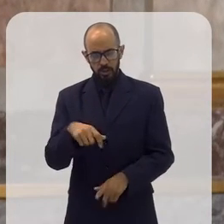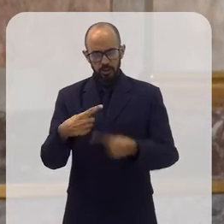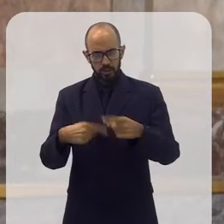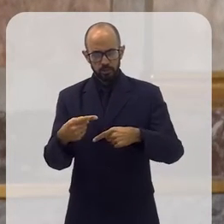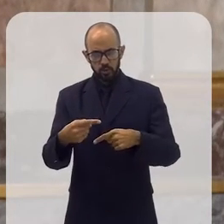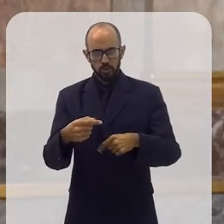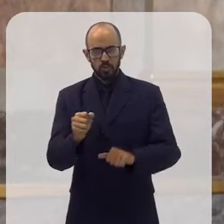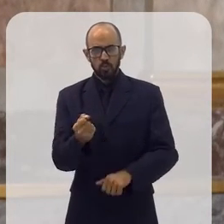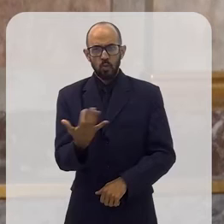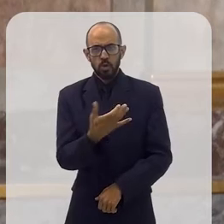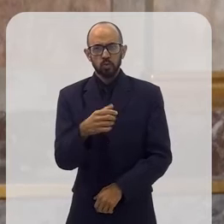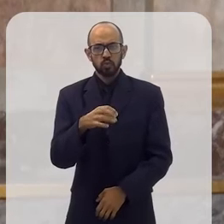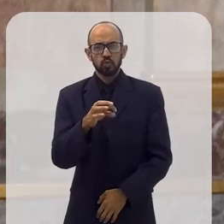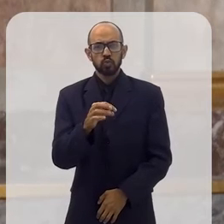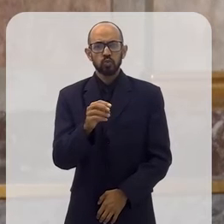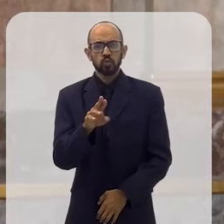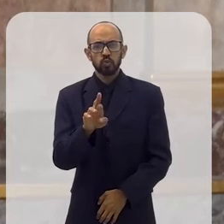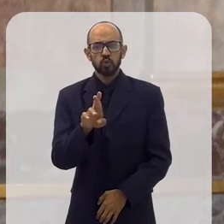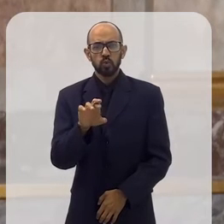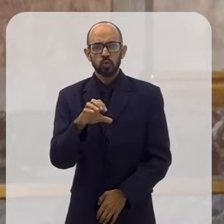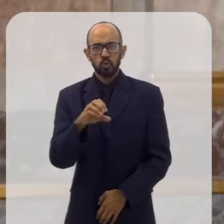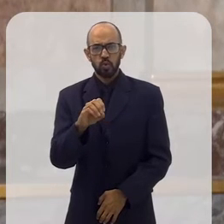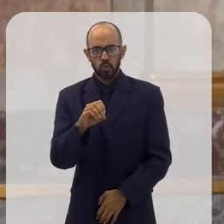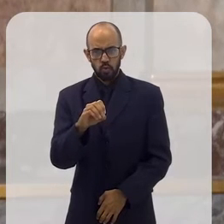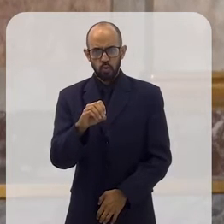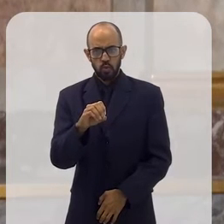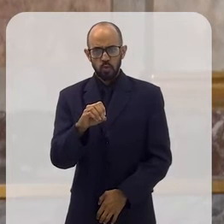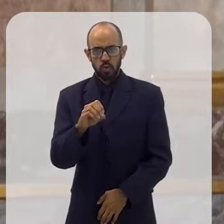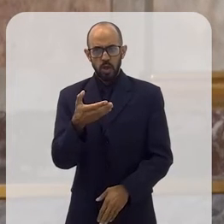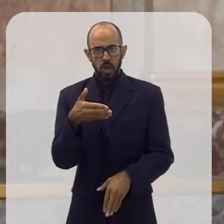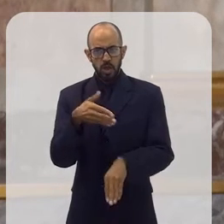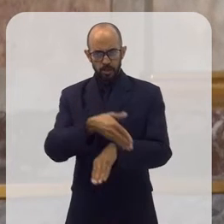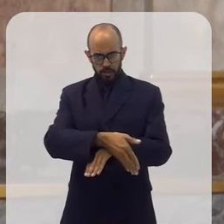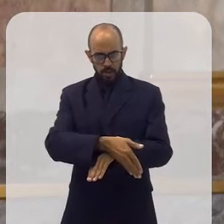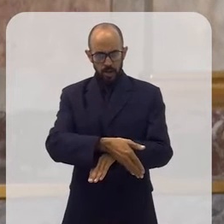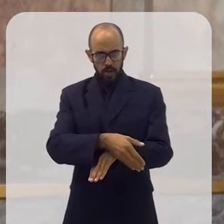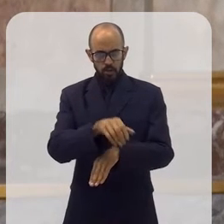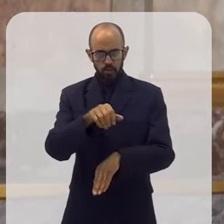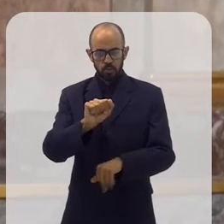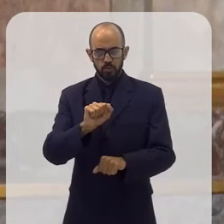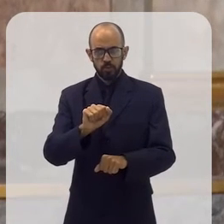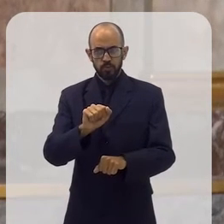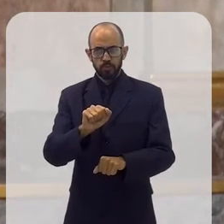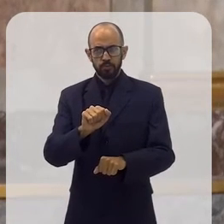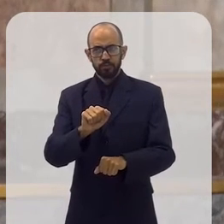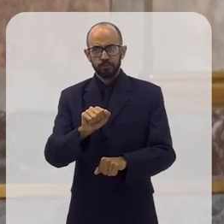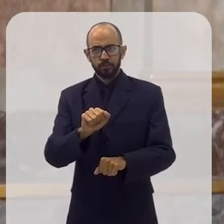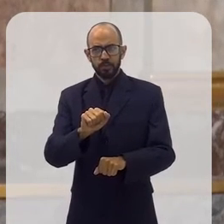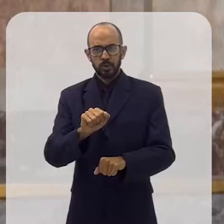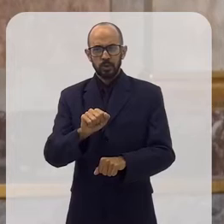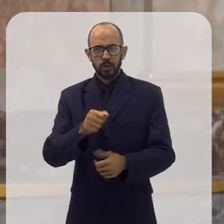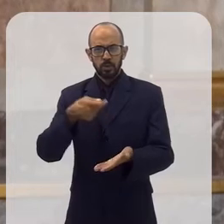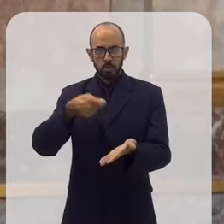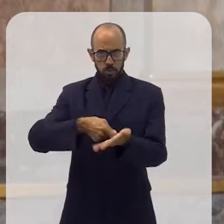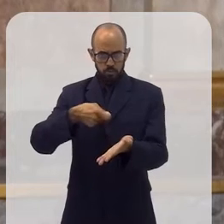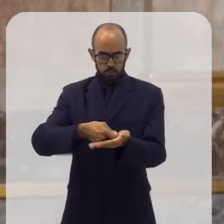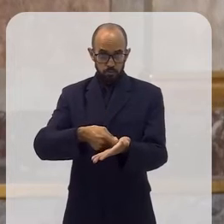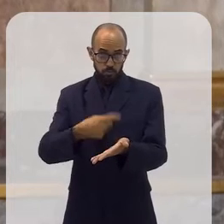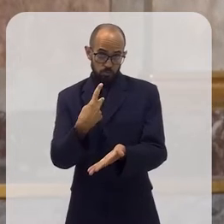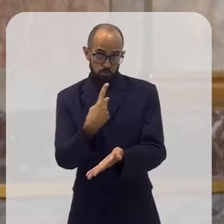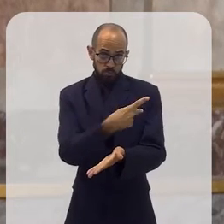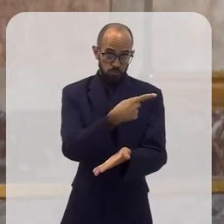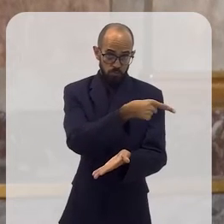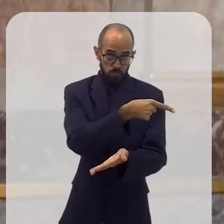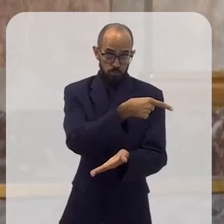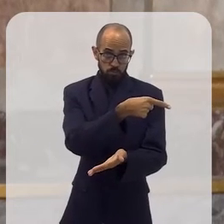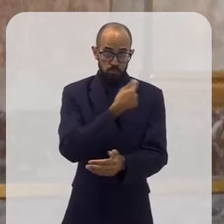Depois, quando os turcos tomaram conta da Turquia, e Antioquia foi sobre o mandato